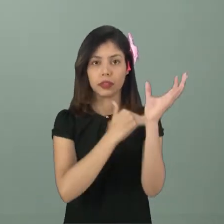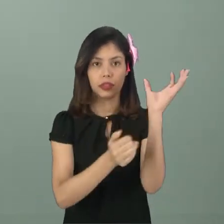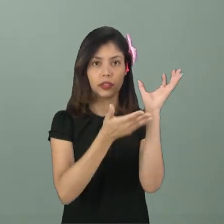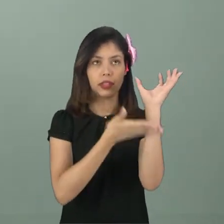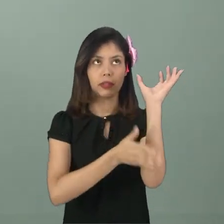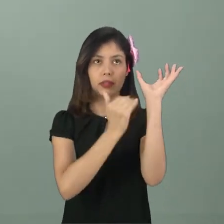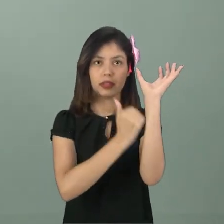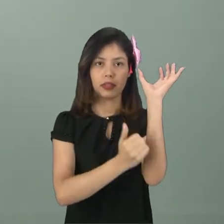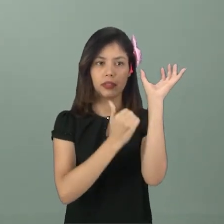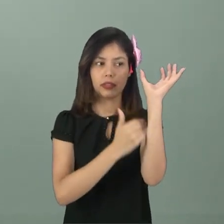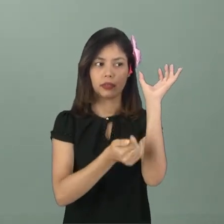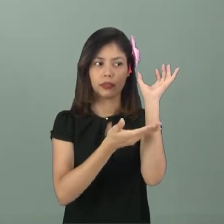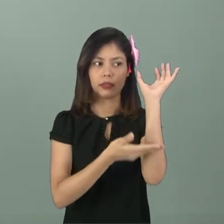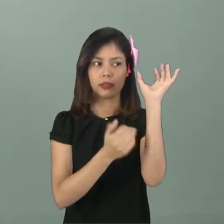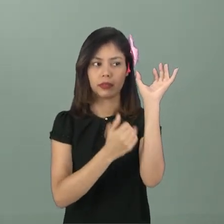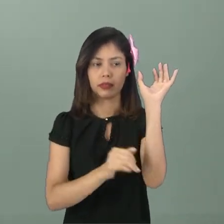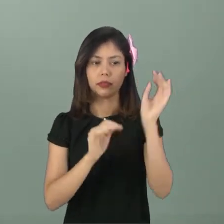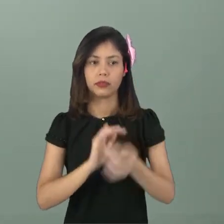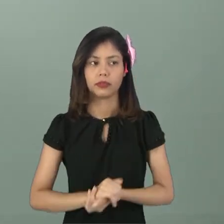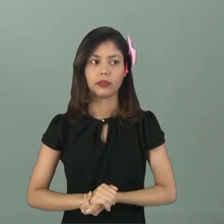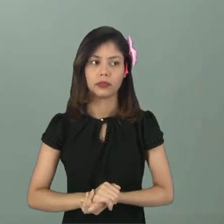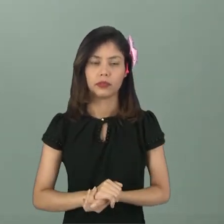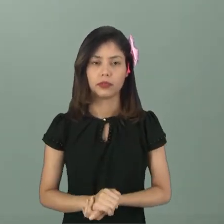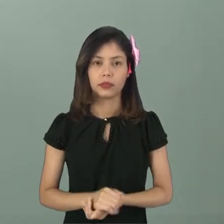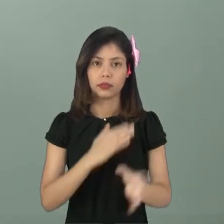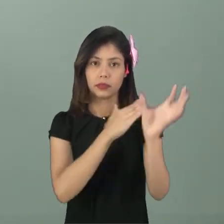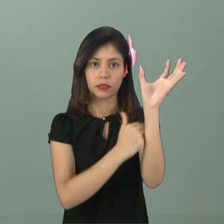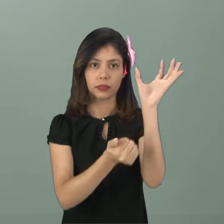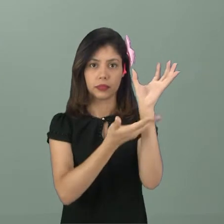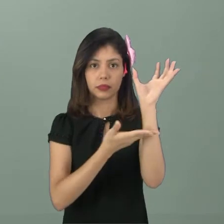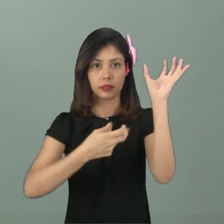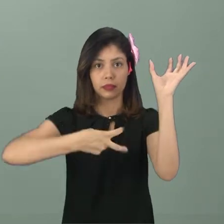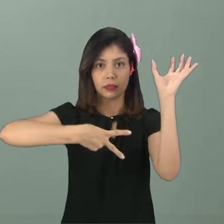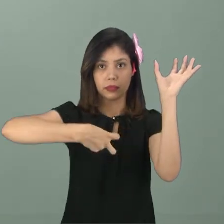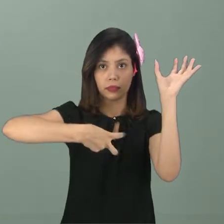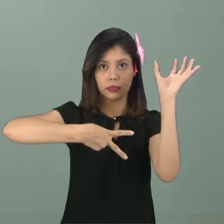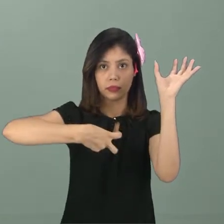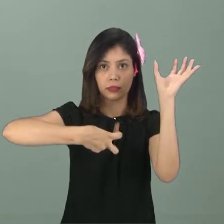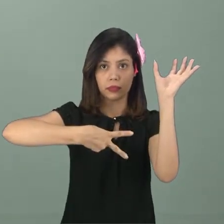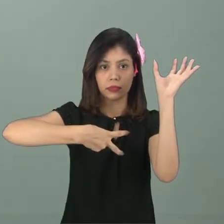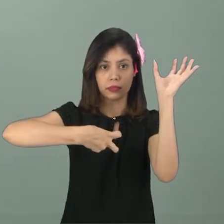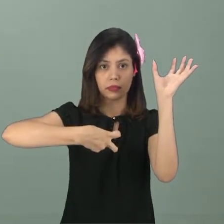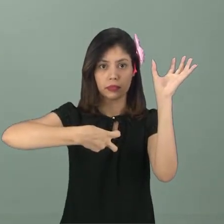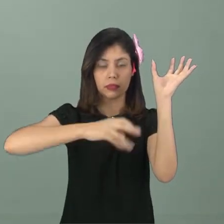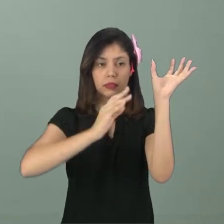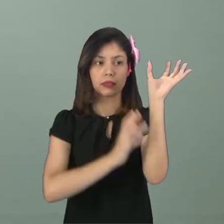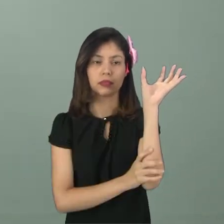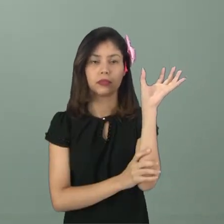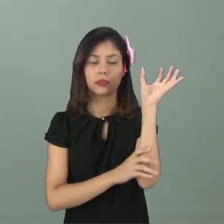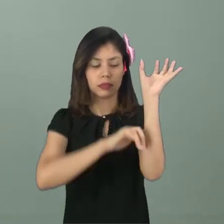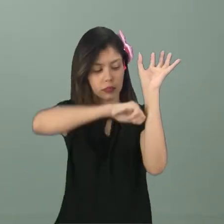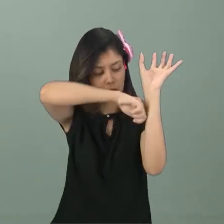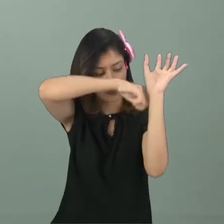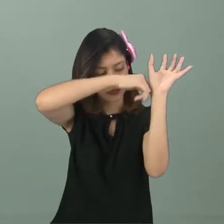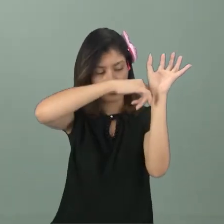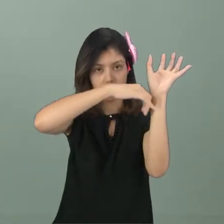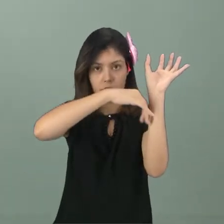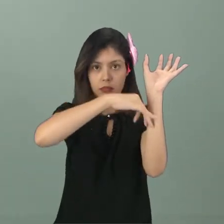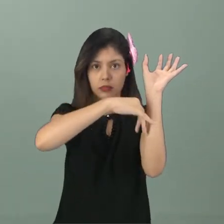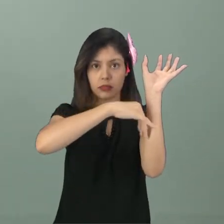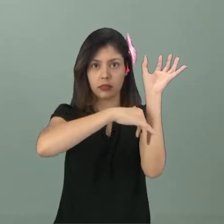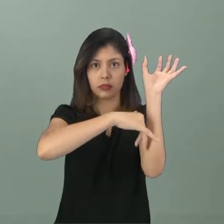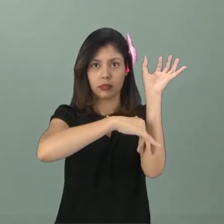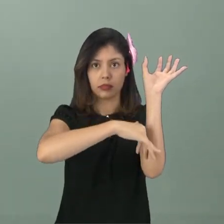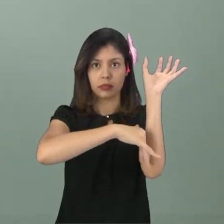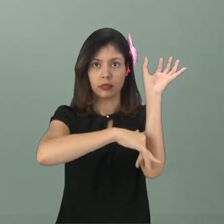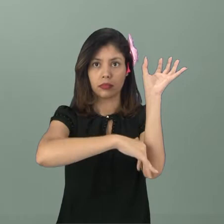seringueiros. Os seringueiros, eles extraíam a seiva da